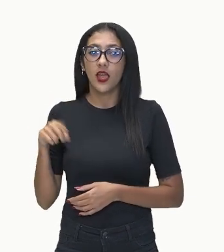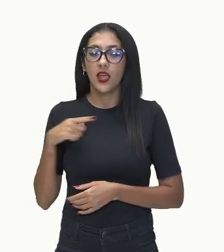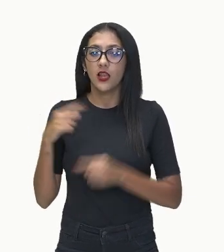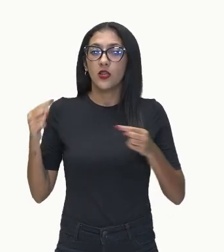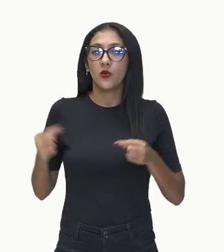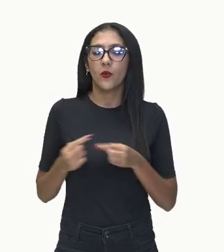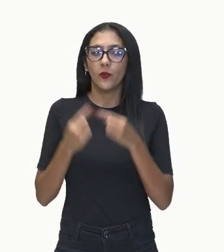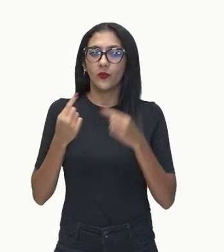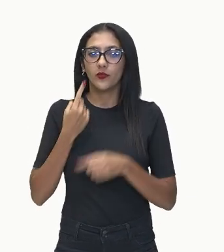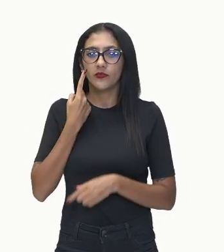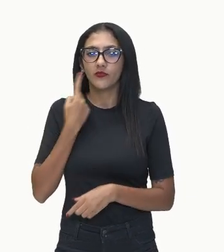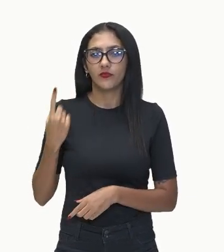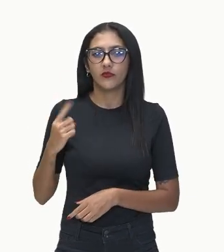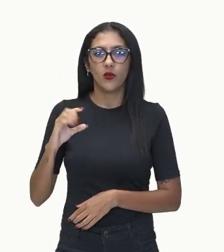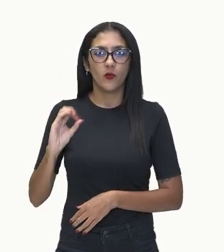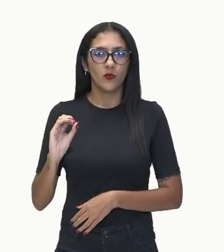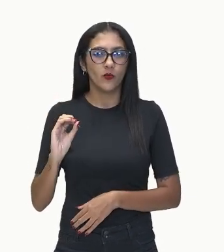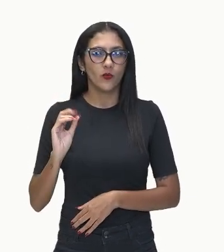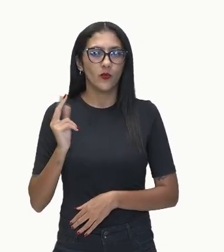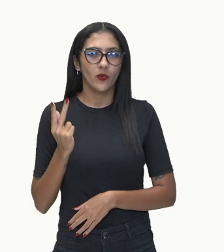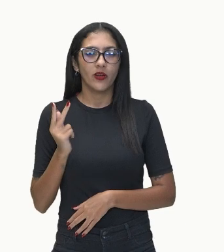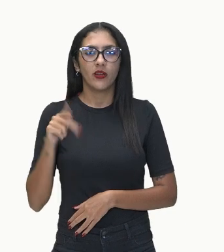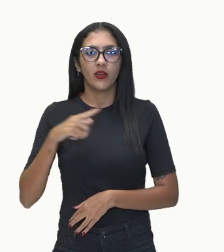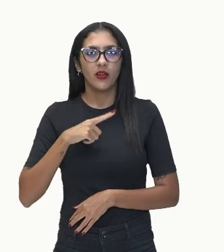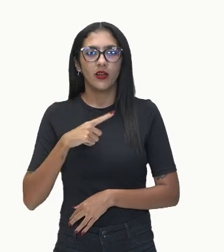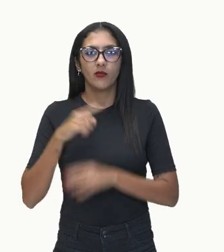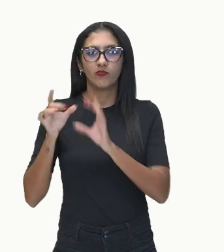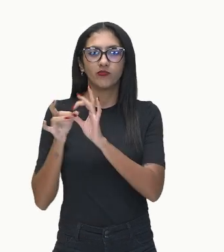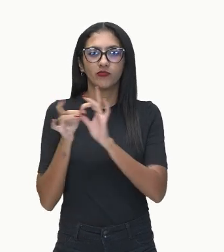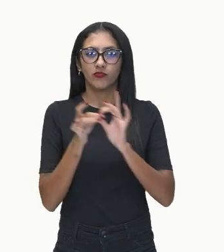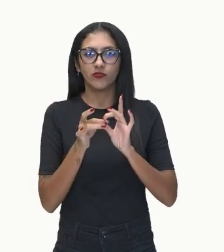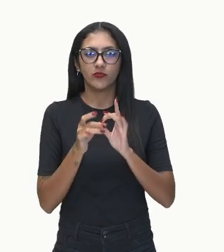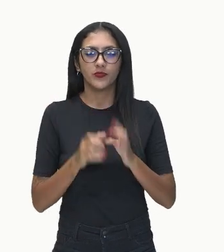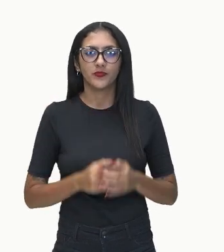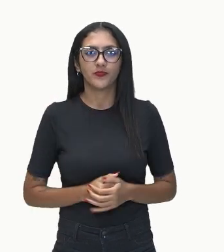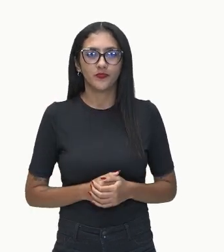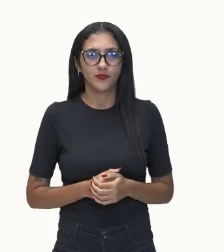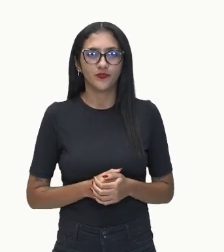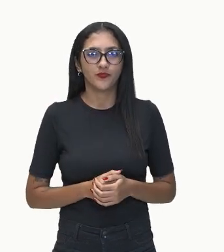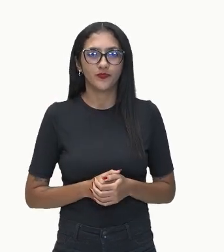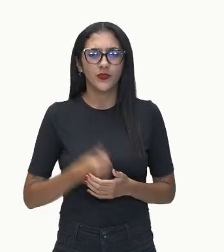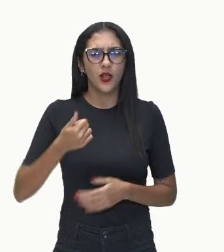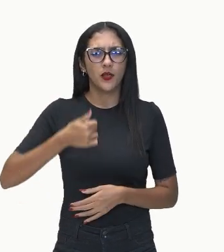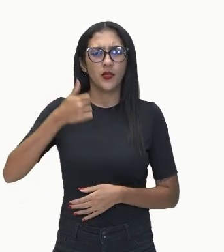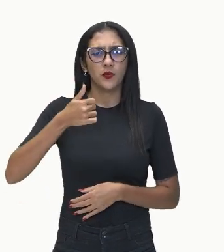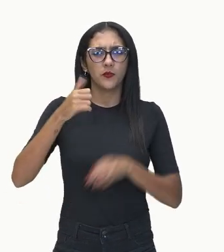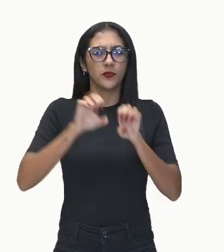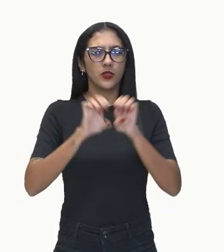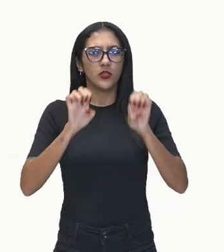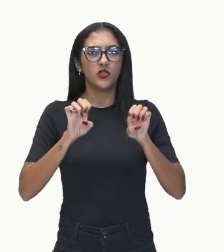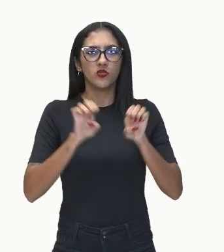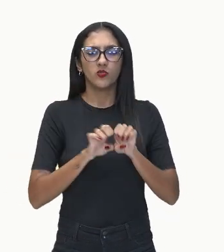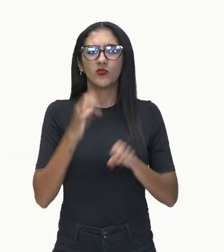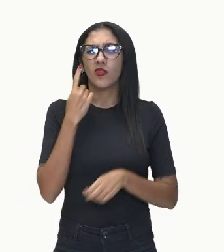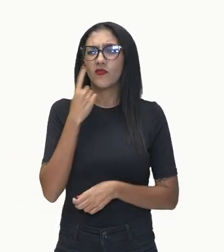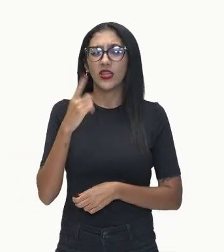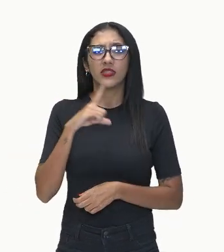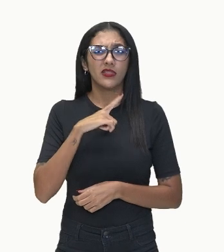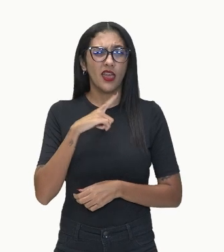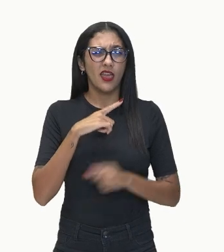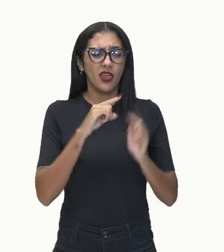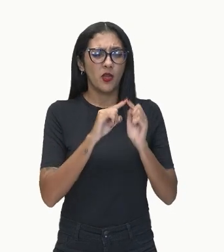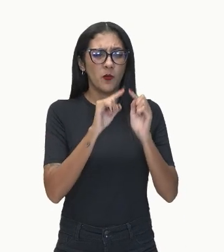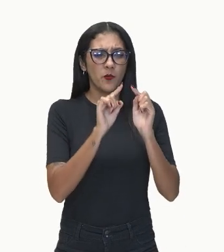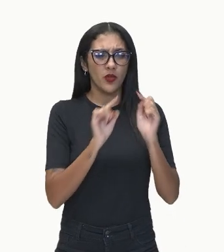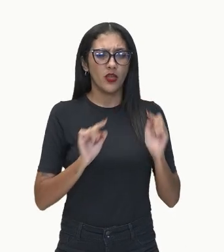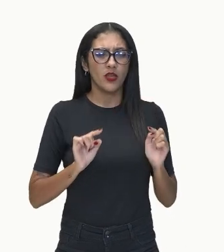Porque a hidroxila está ligada diretamente ao anel aromático. E apesar desse composto ter anel aromático, por que ele